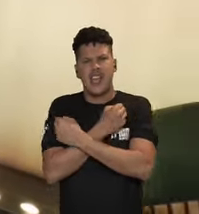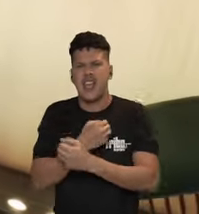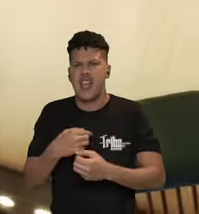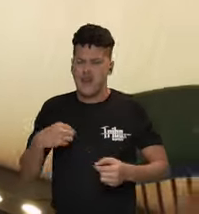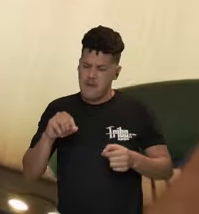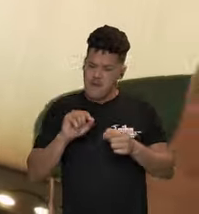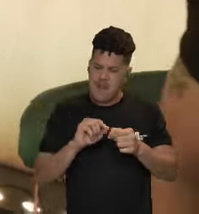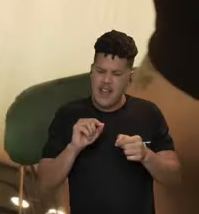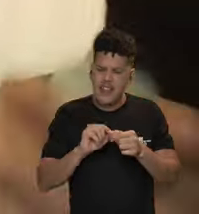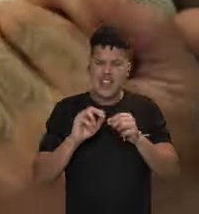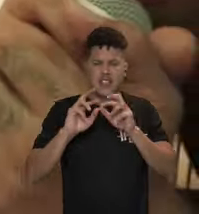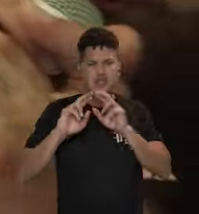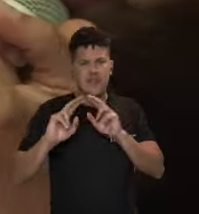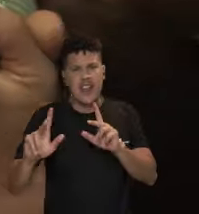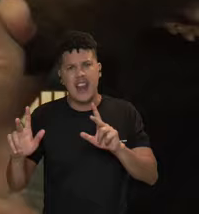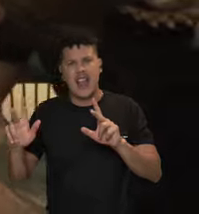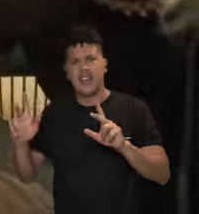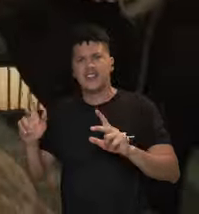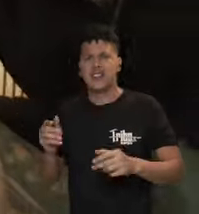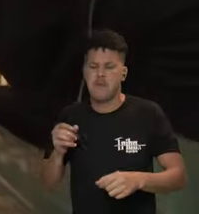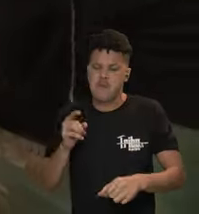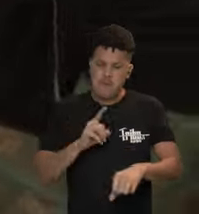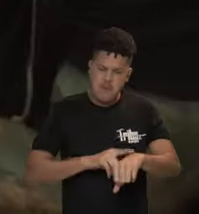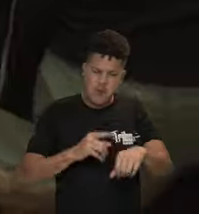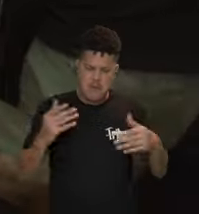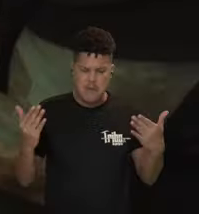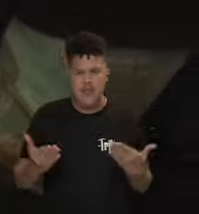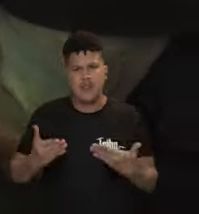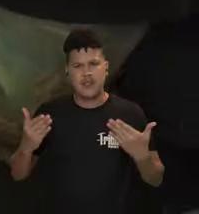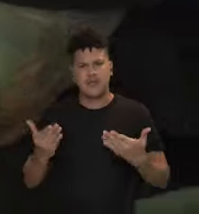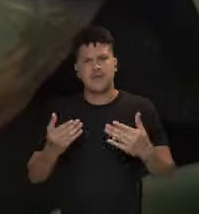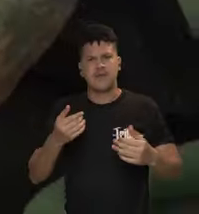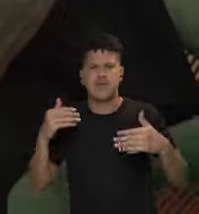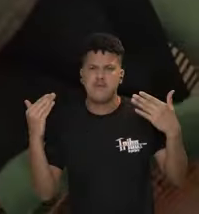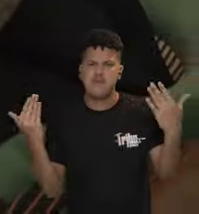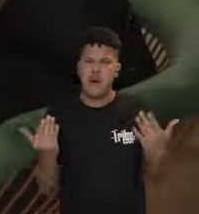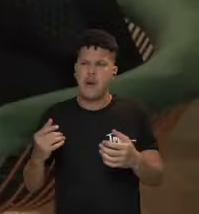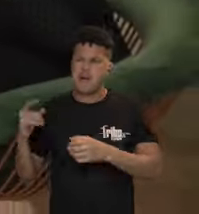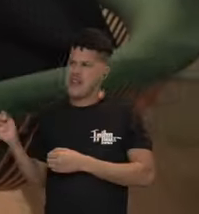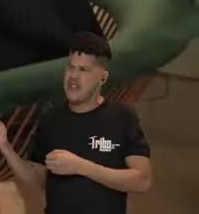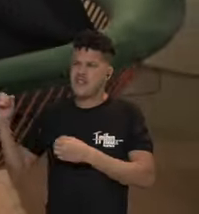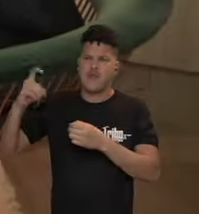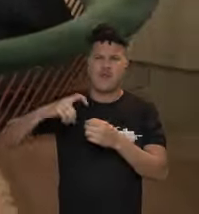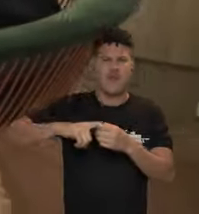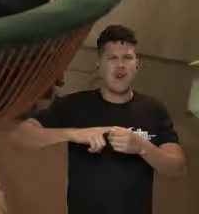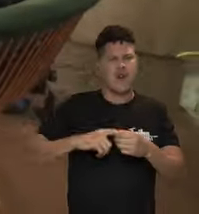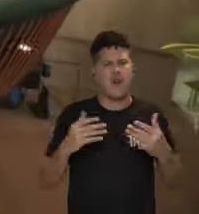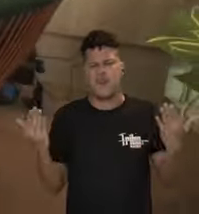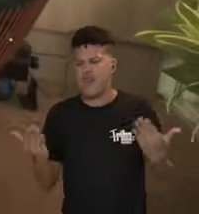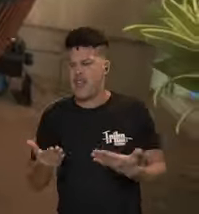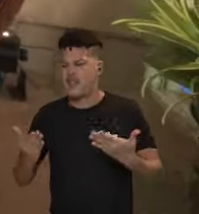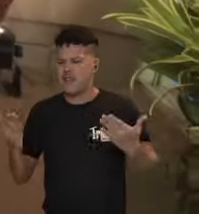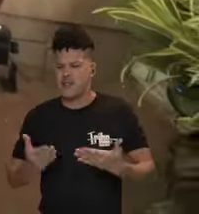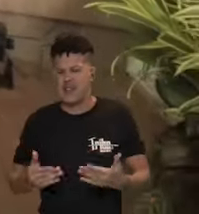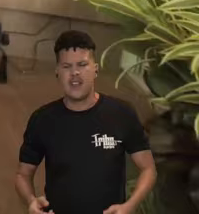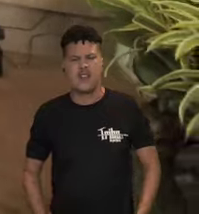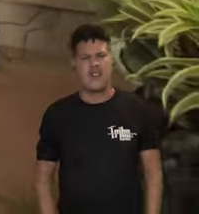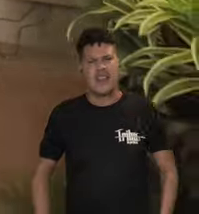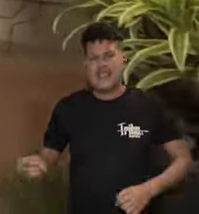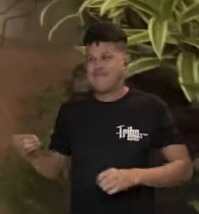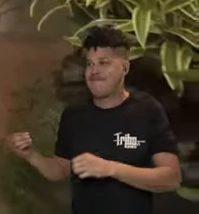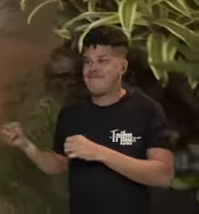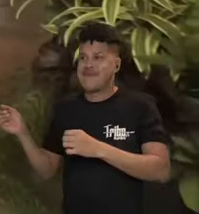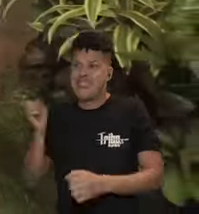Faria diferente agora nesse momento. Que os momentos voltassem só nesse momento. E veio